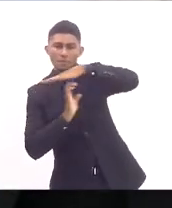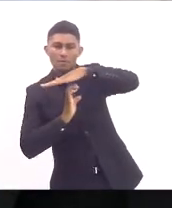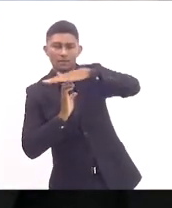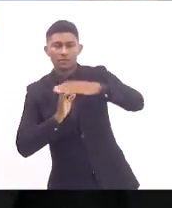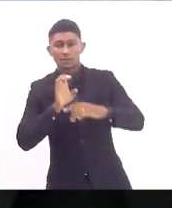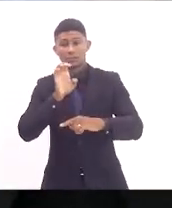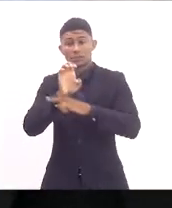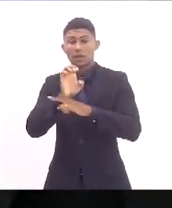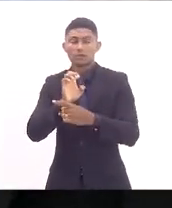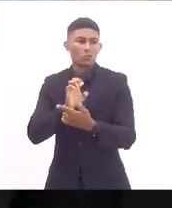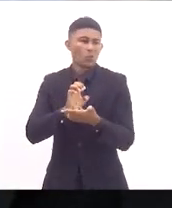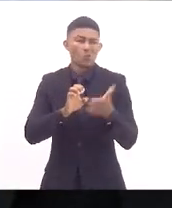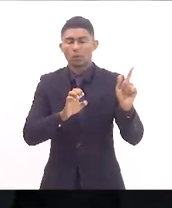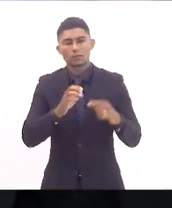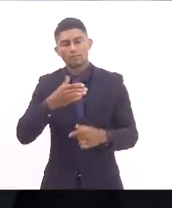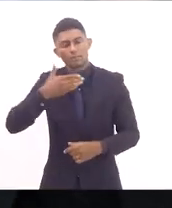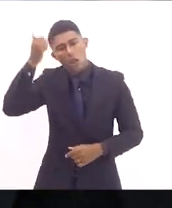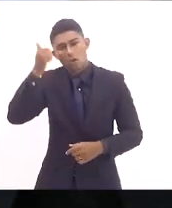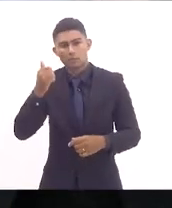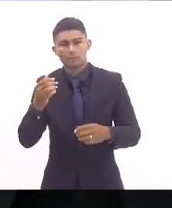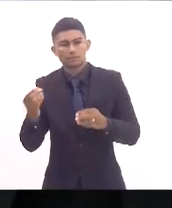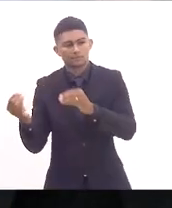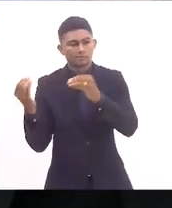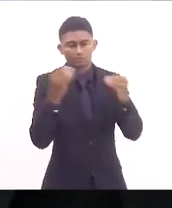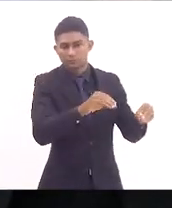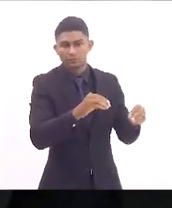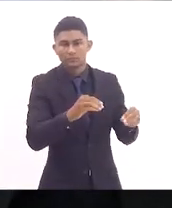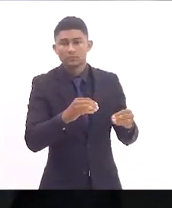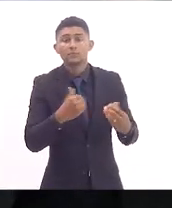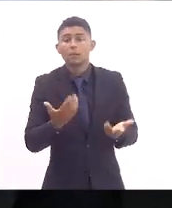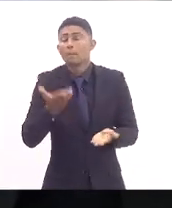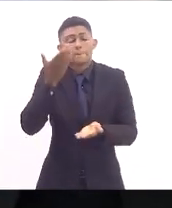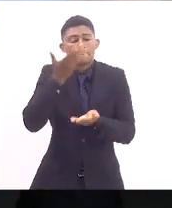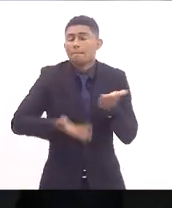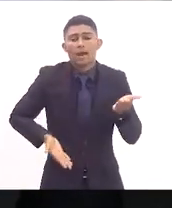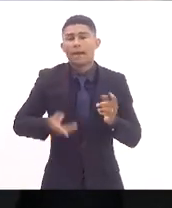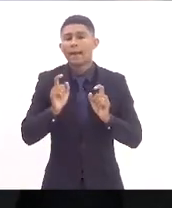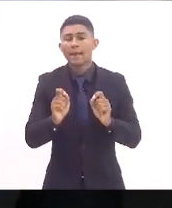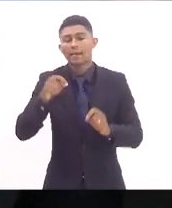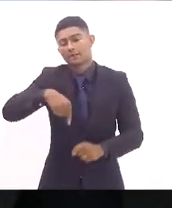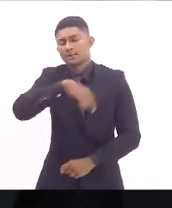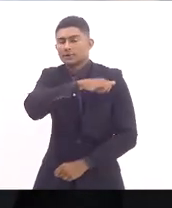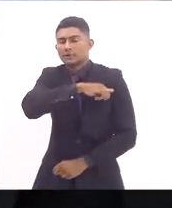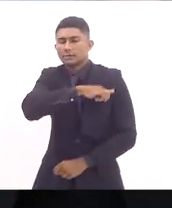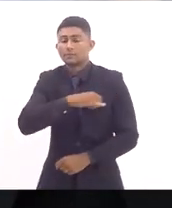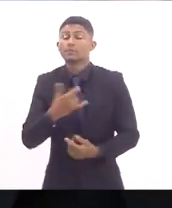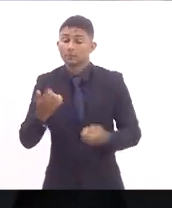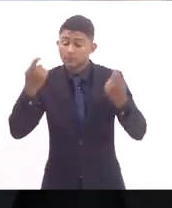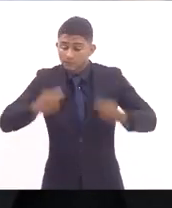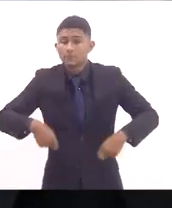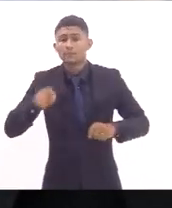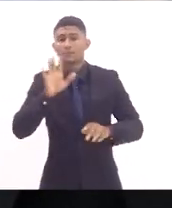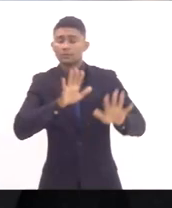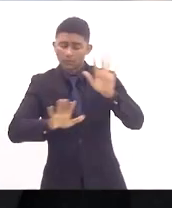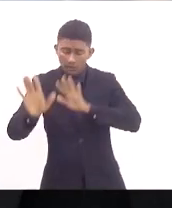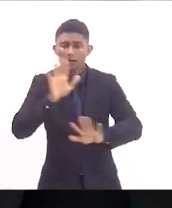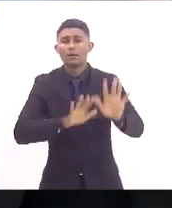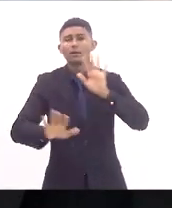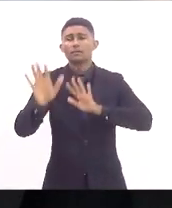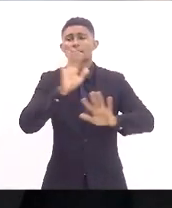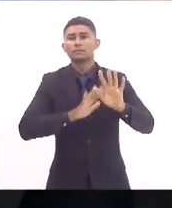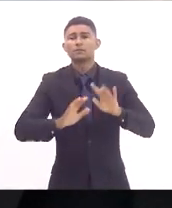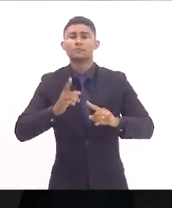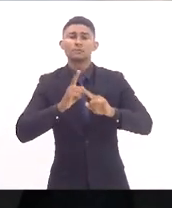tem perde eu Estado do Rio de Janeiro tem que ter muito cuidado os colegas que são ter